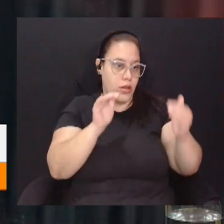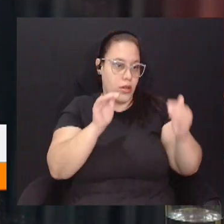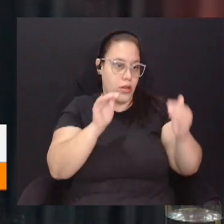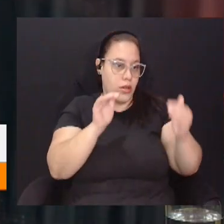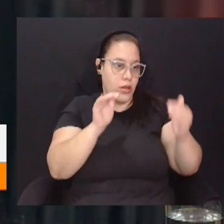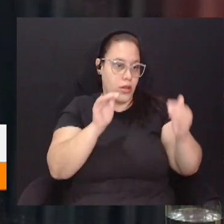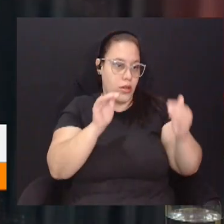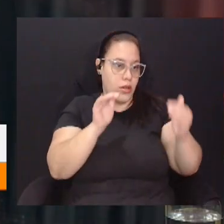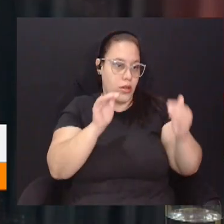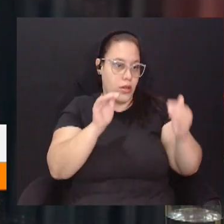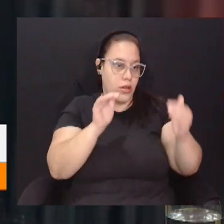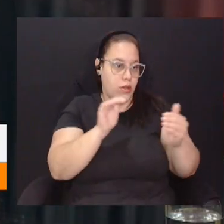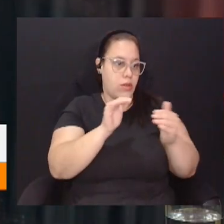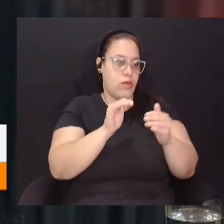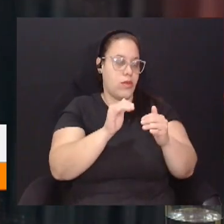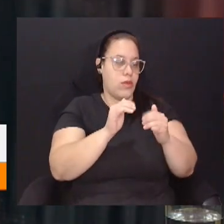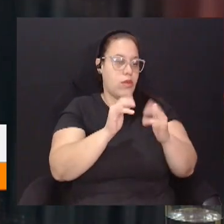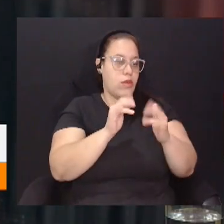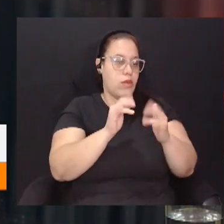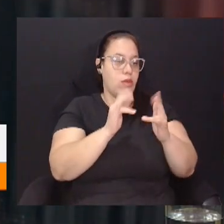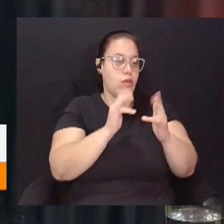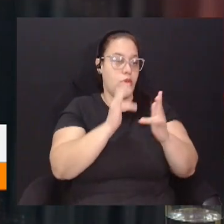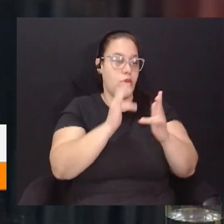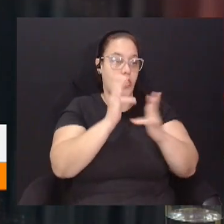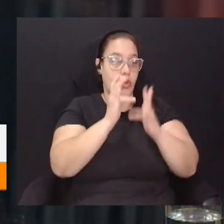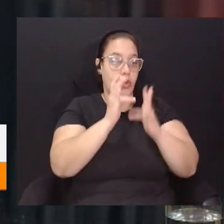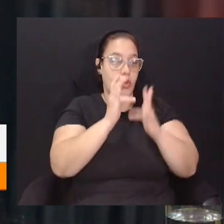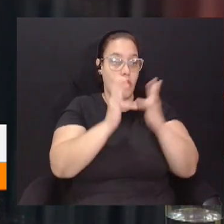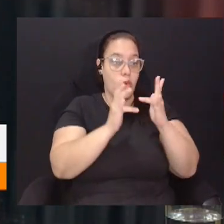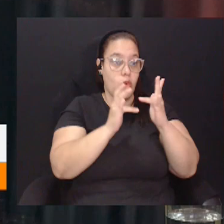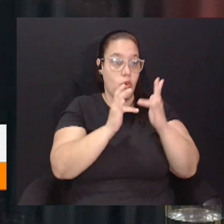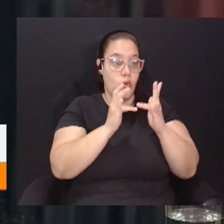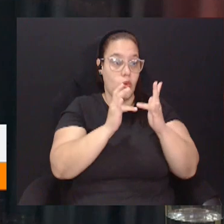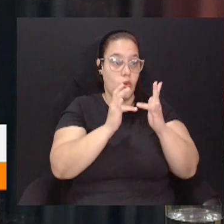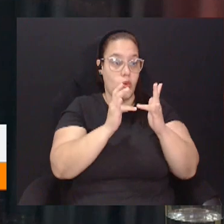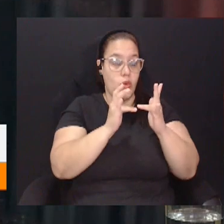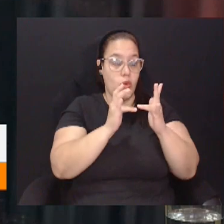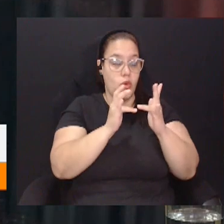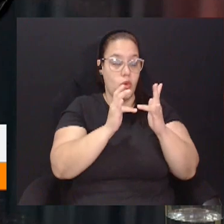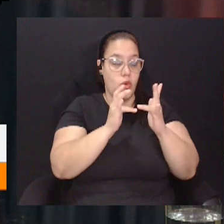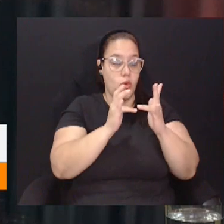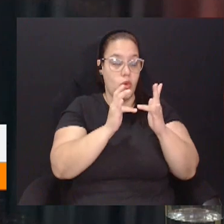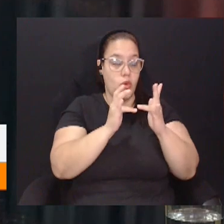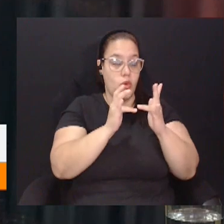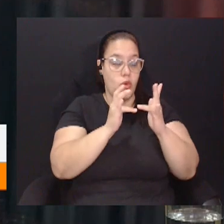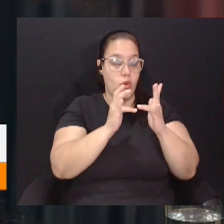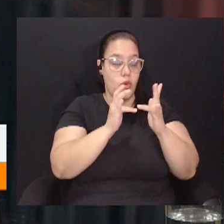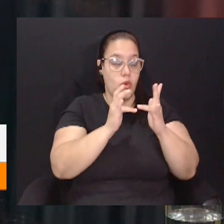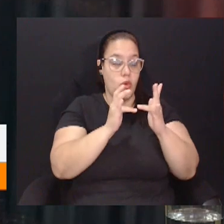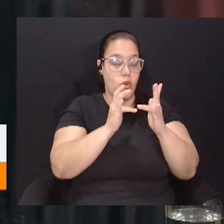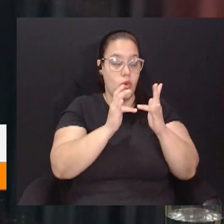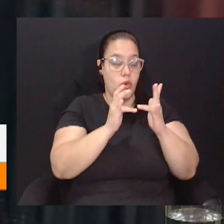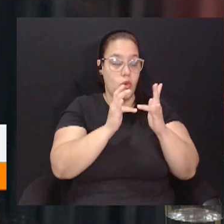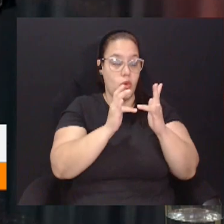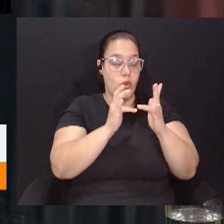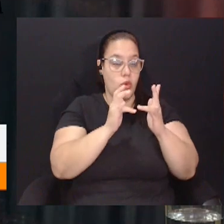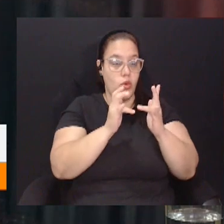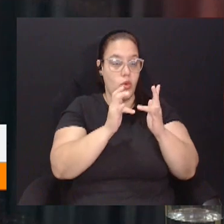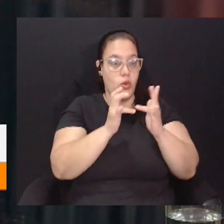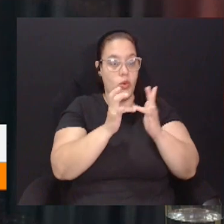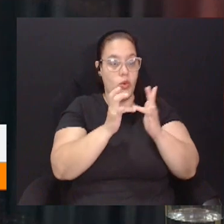Deus, estabelecendo ali princípios, né, estabelecendo também uma série